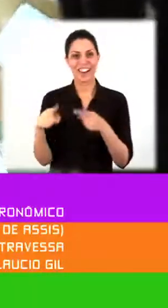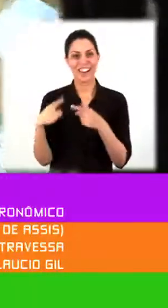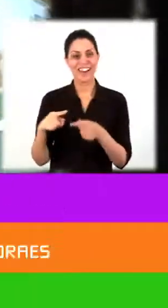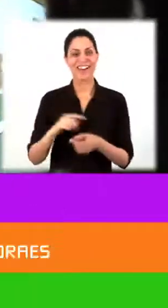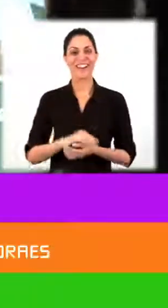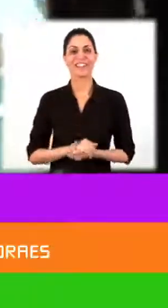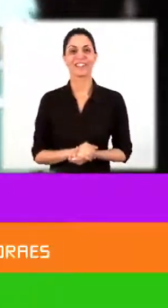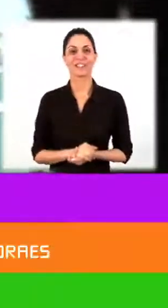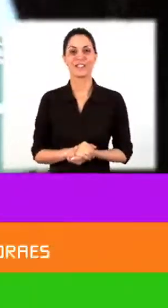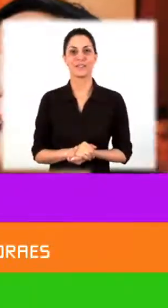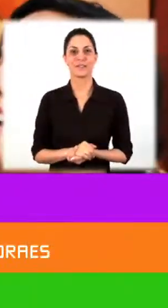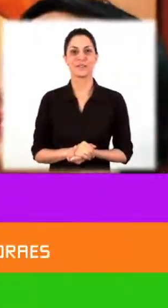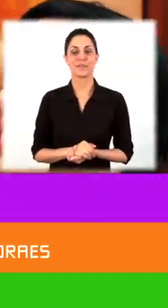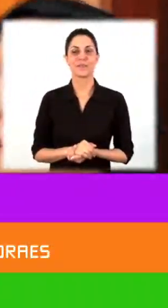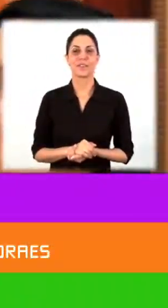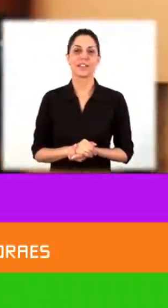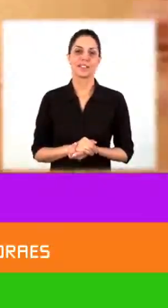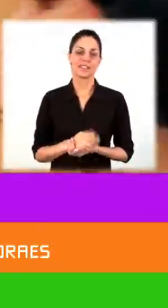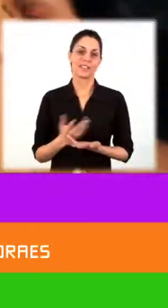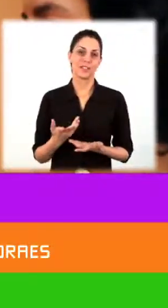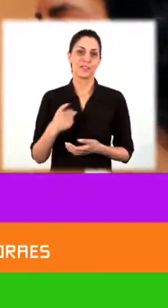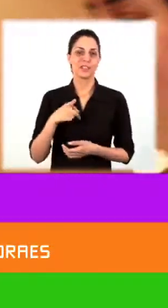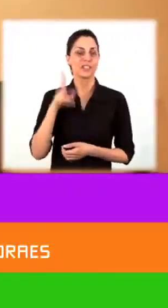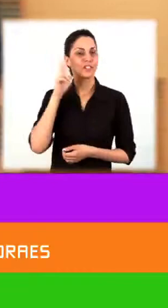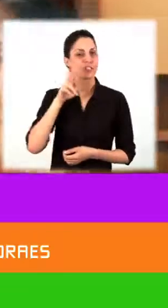caçoando dele. Que você tenha muito